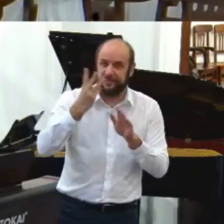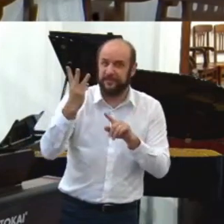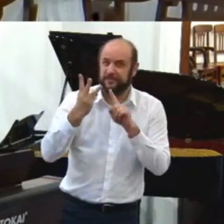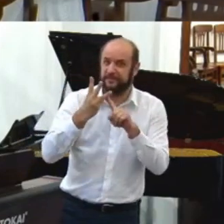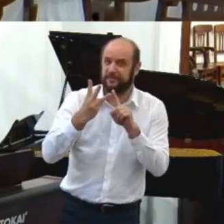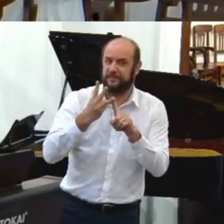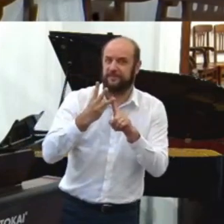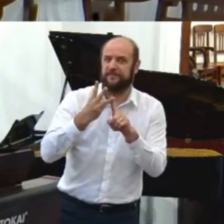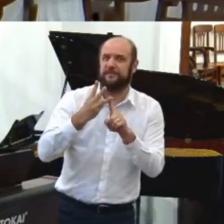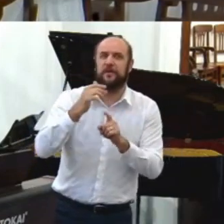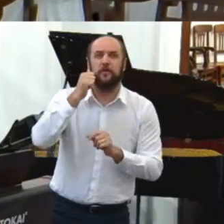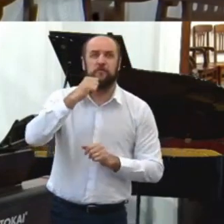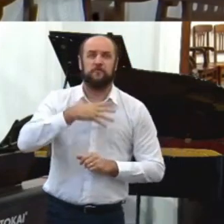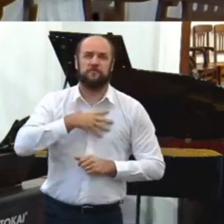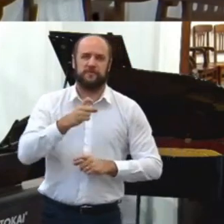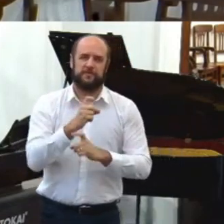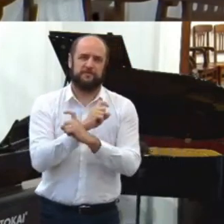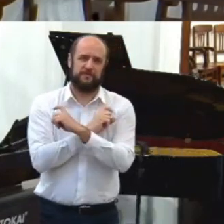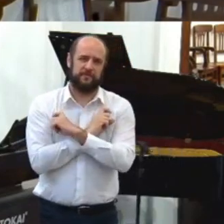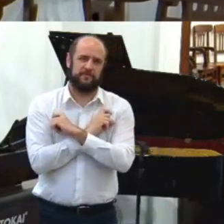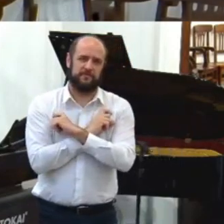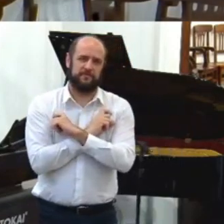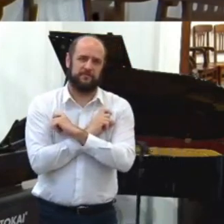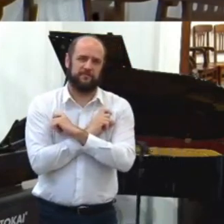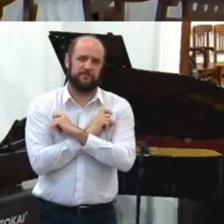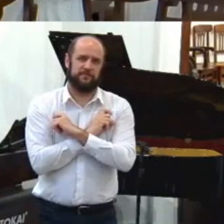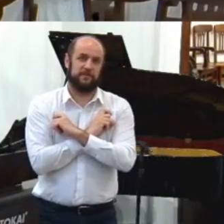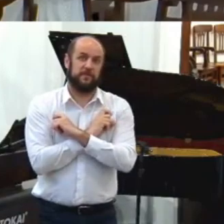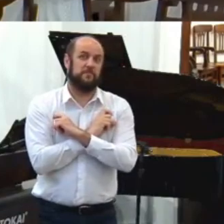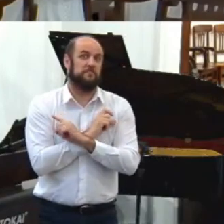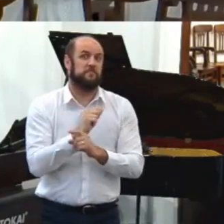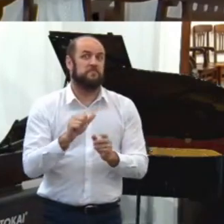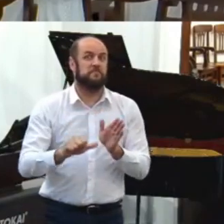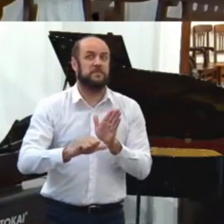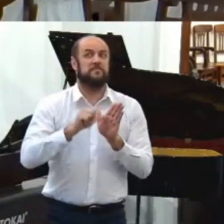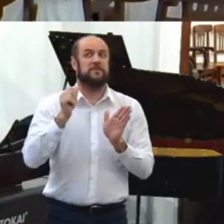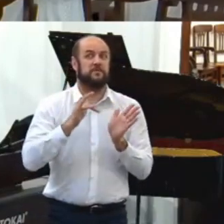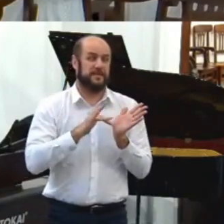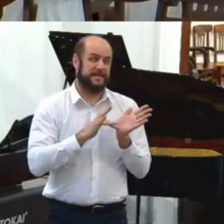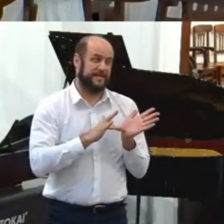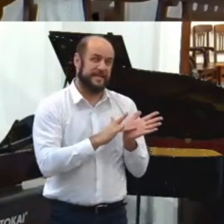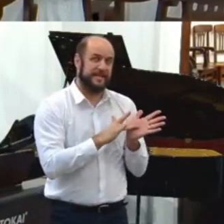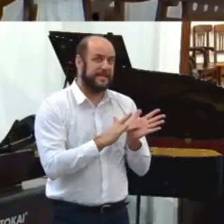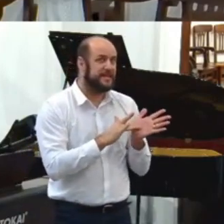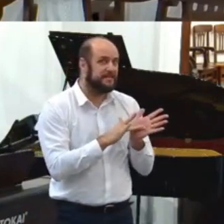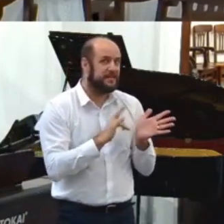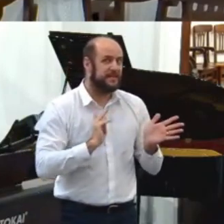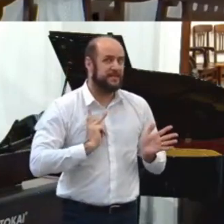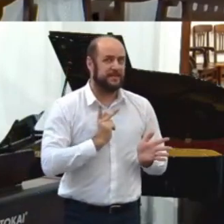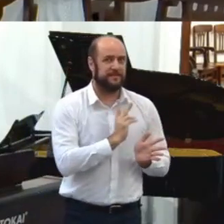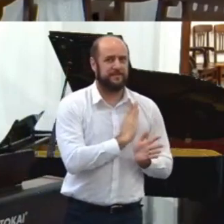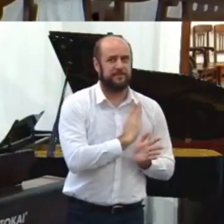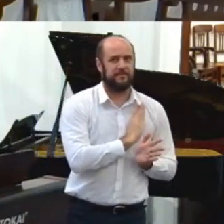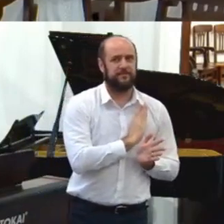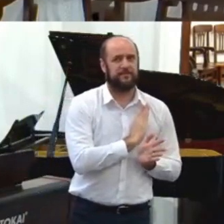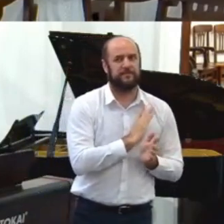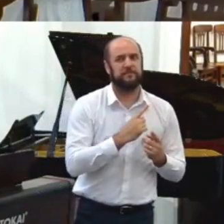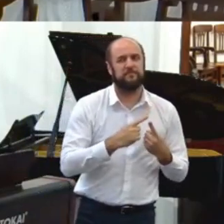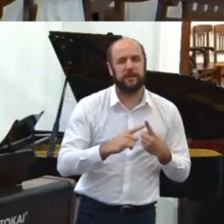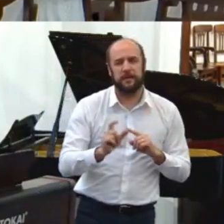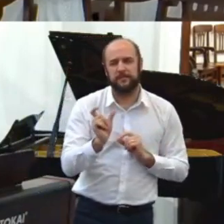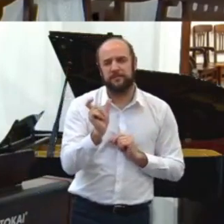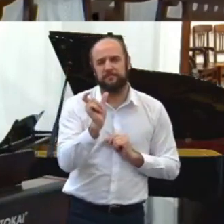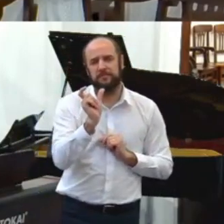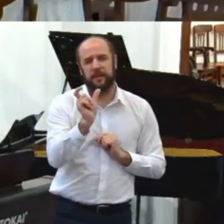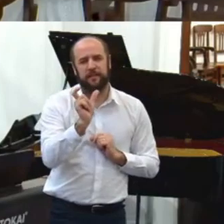de Faraó, que na verdade era uma inimiga dos hebreus, mas tem uma palavrinha aí